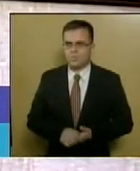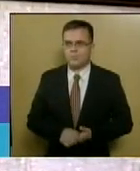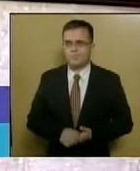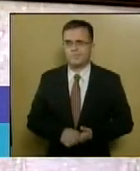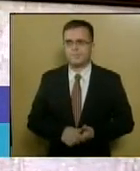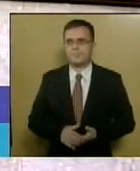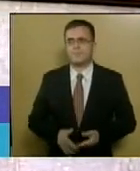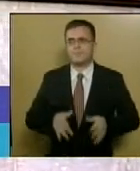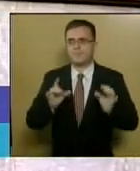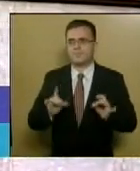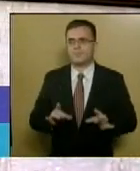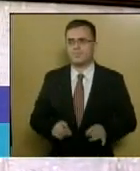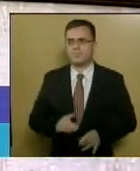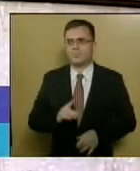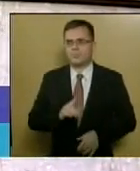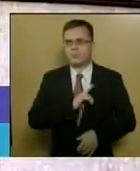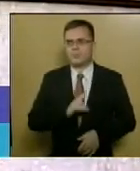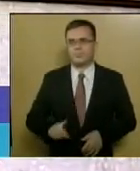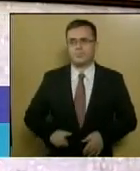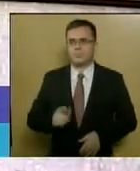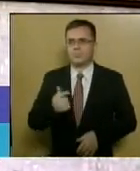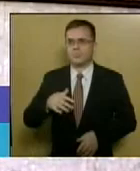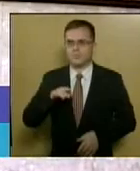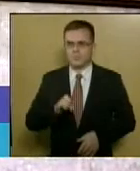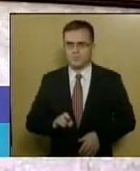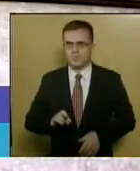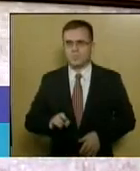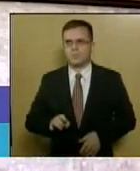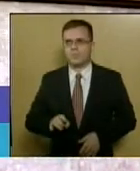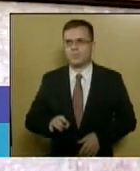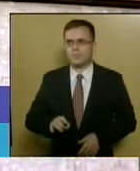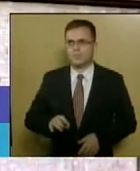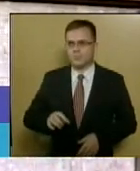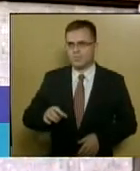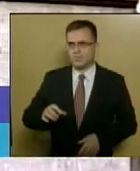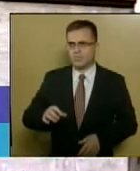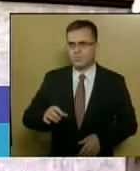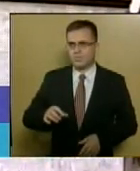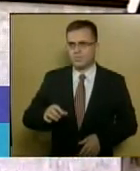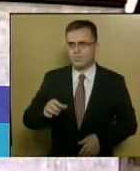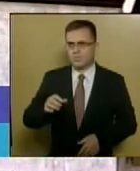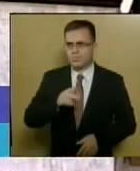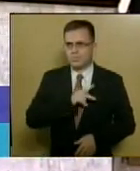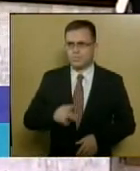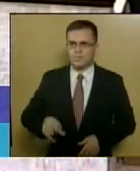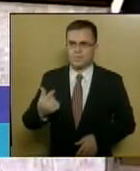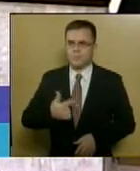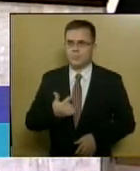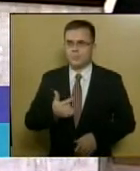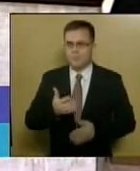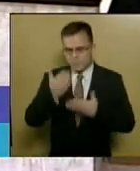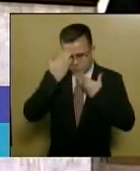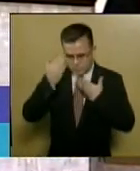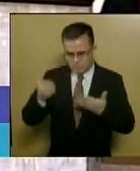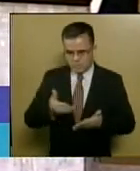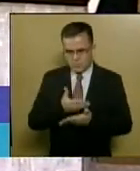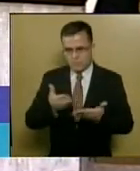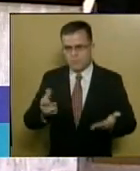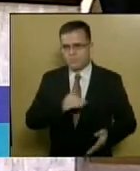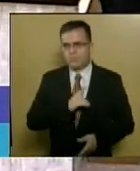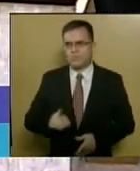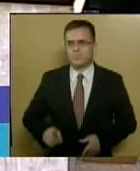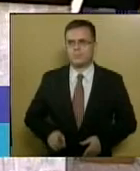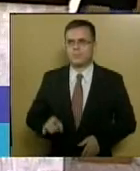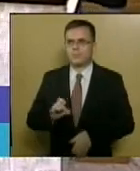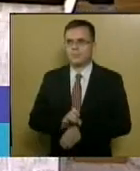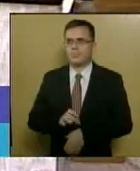Excelentíssimo senhor Garibaldo Mendonça, vice-presidente da Assembleia Legislativa. Agradecer a presença dos colegas deputados